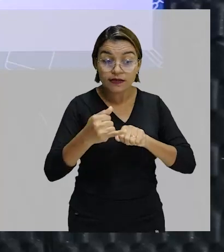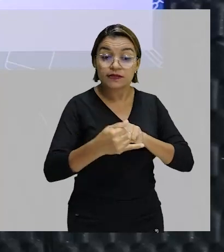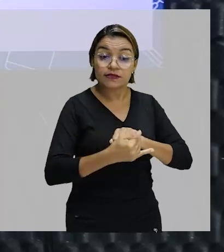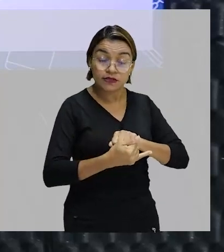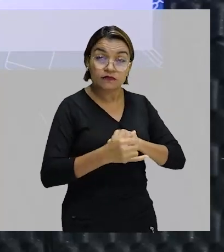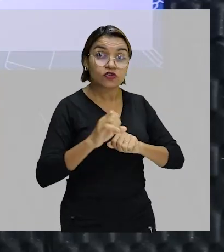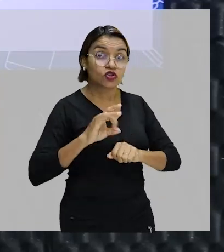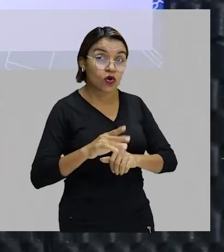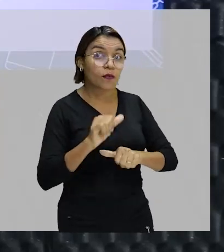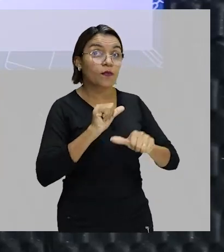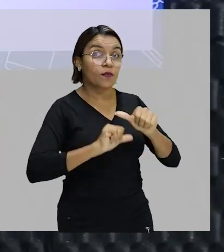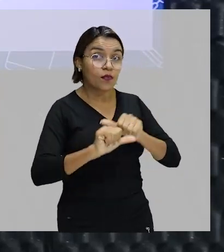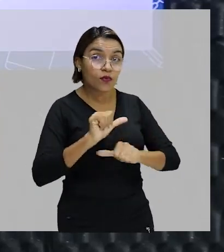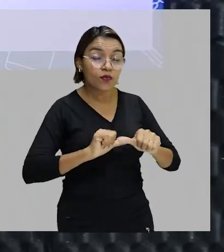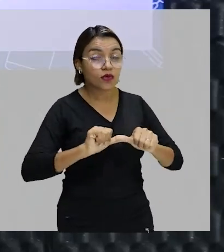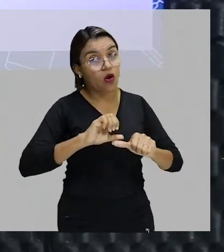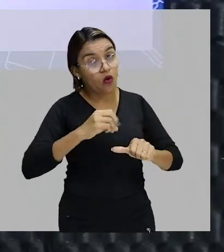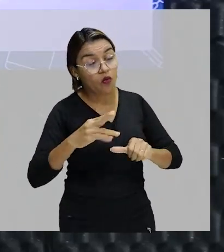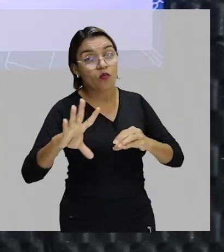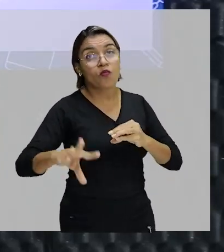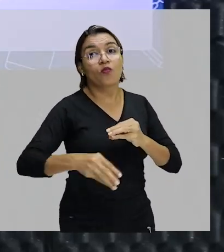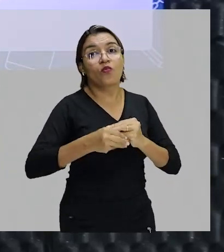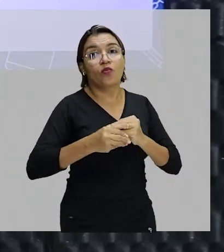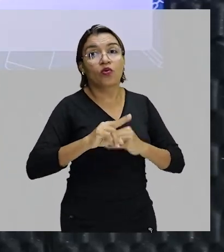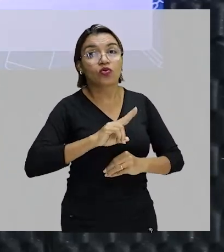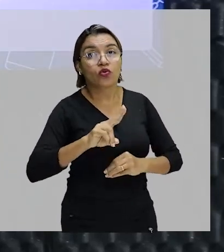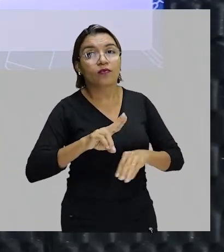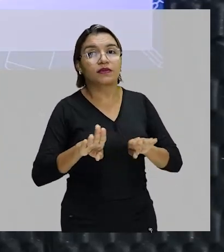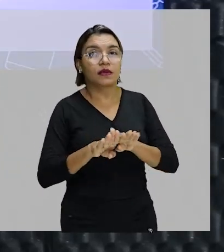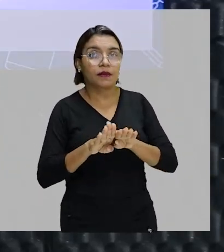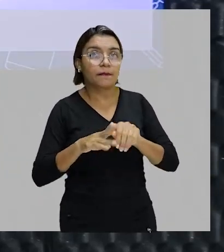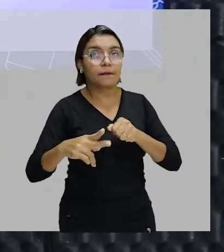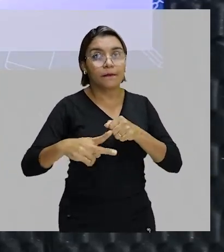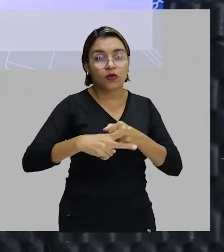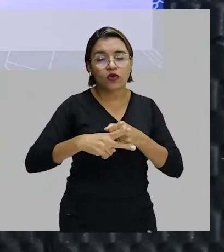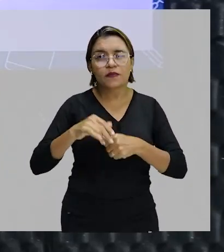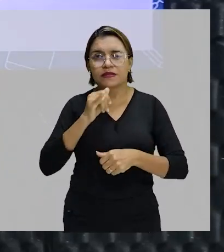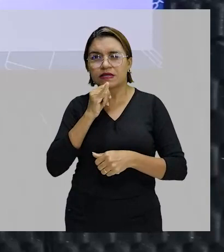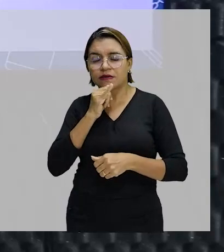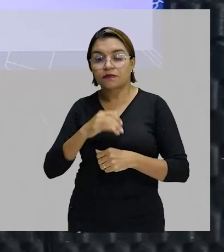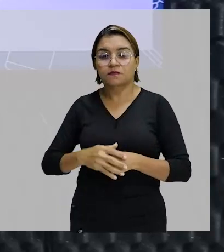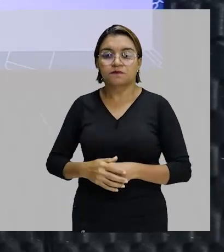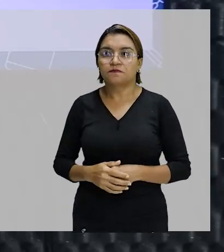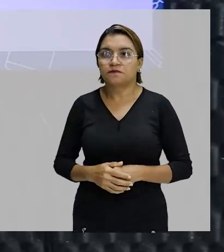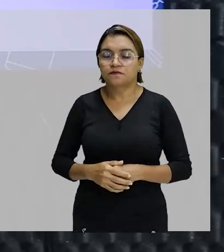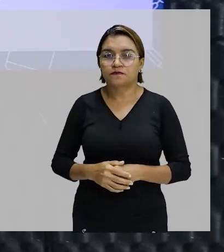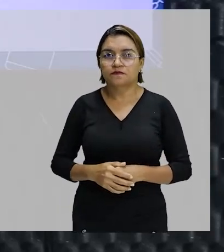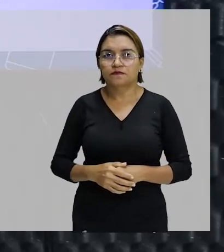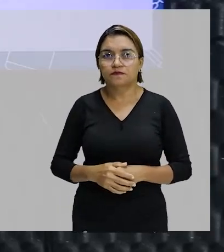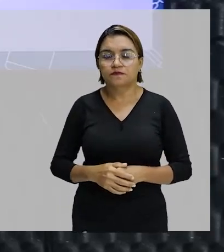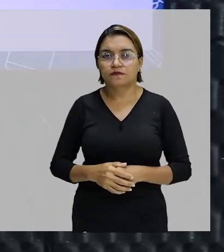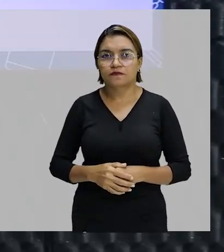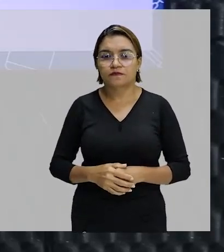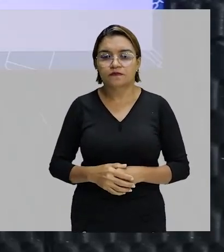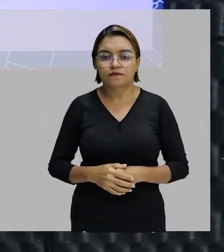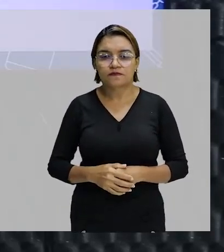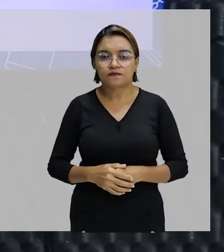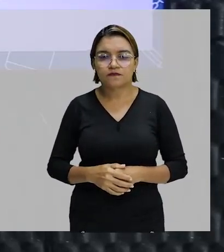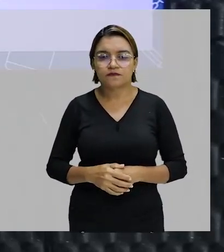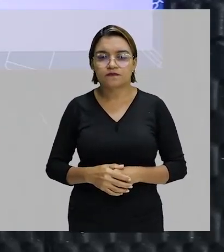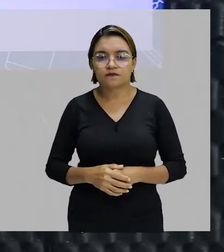só modifica ou só complementa nomes e pronomes. Olha um exemplo. Ferrari is a fast